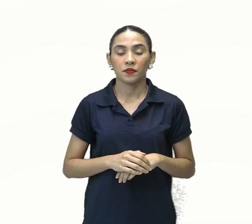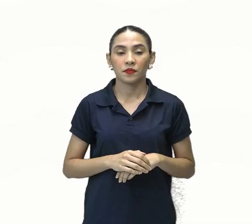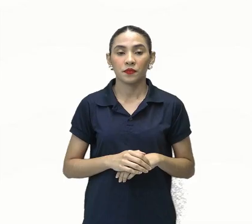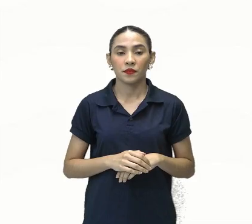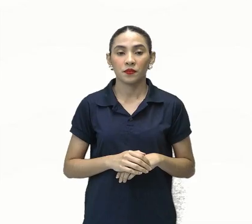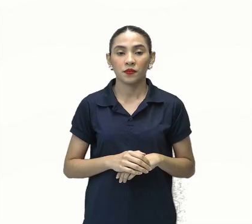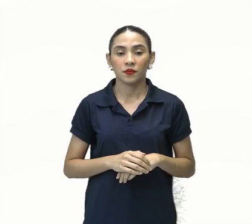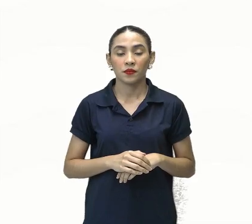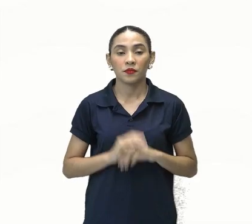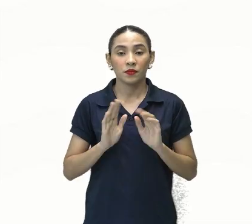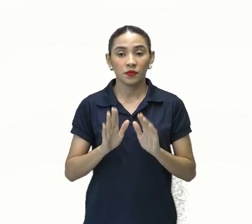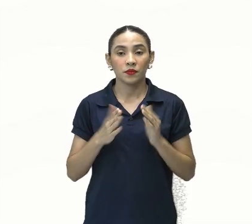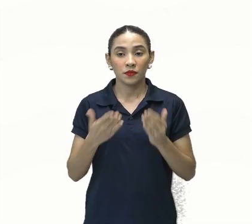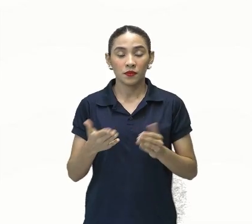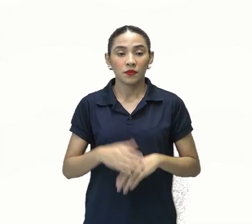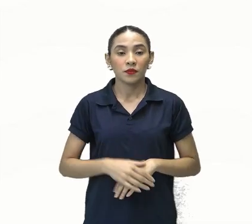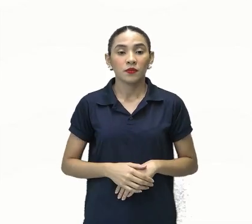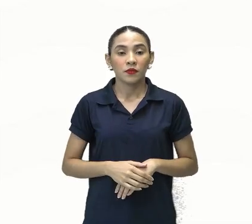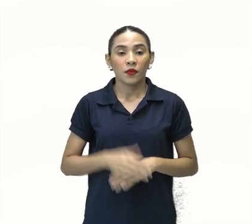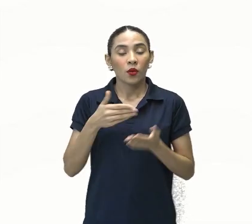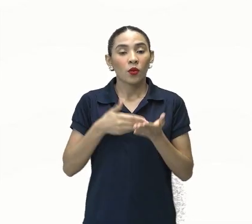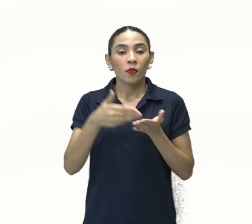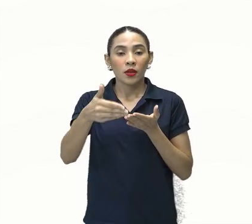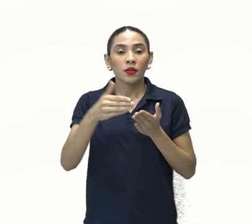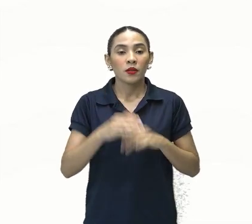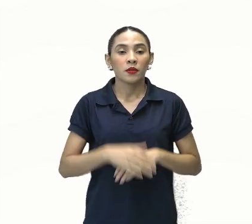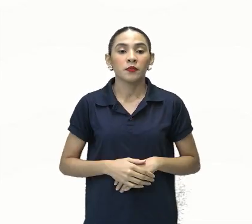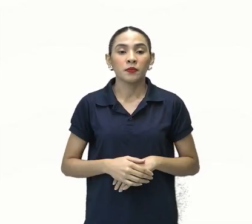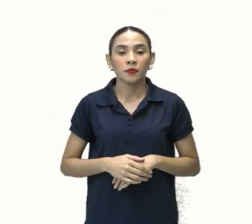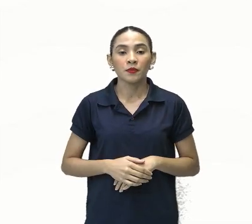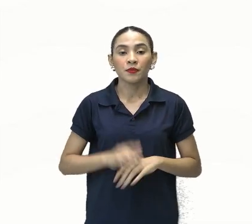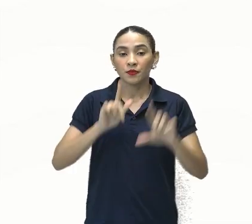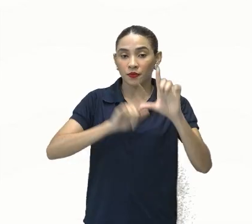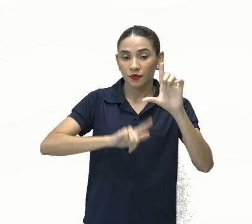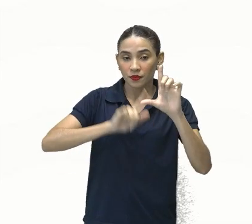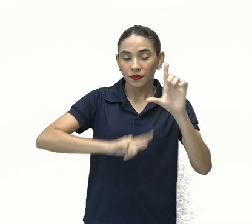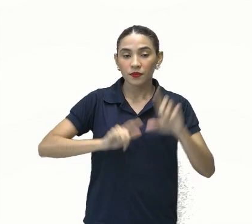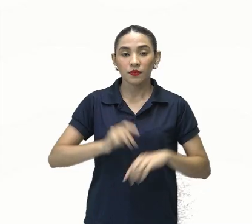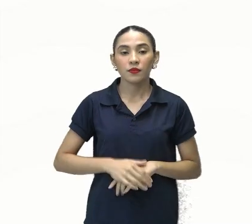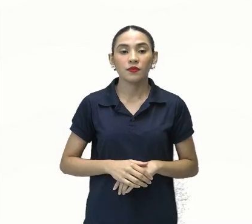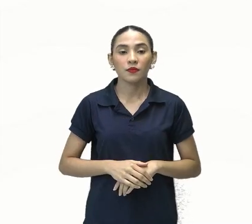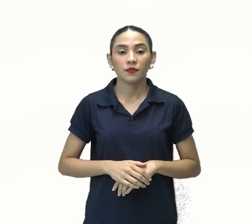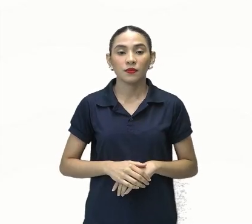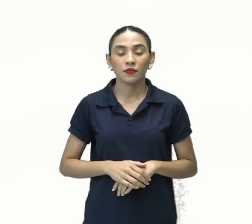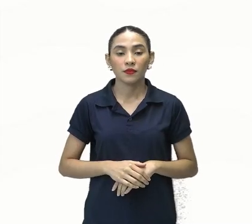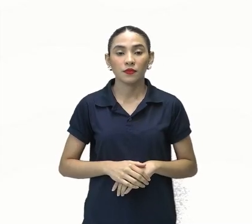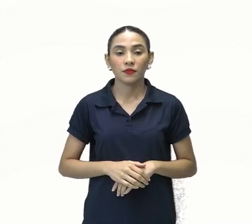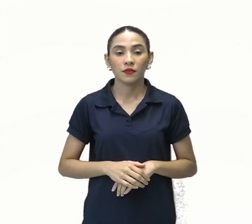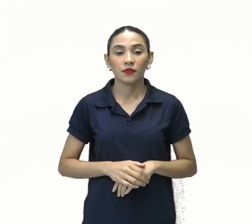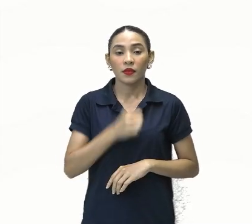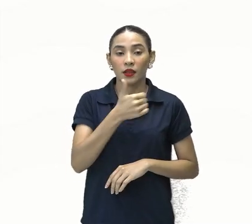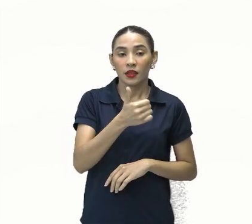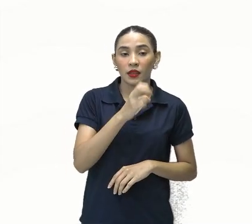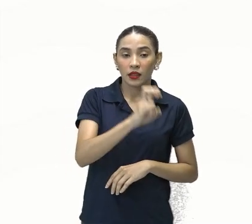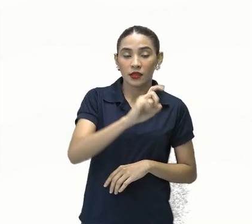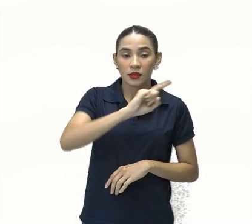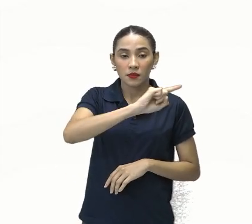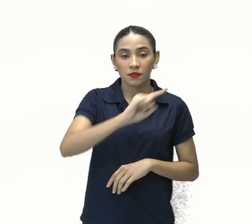tá? Então, começando pela que tem a letra, então, 15